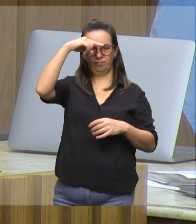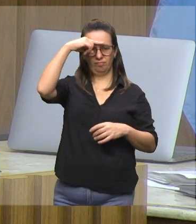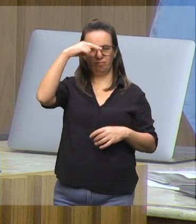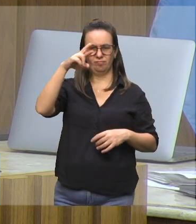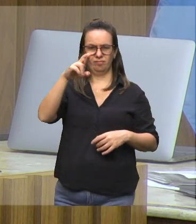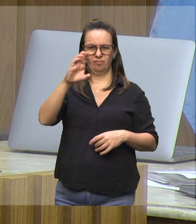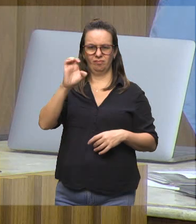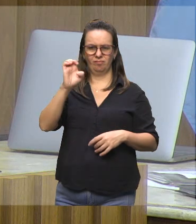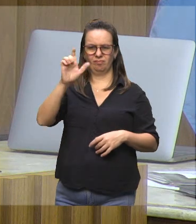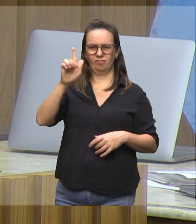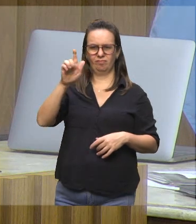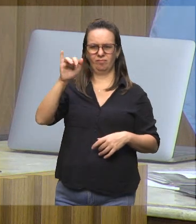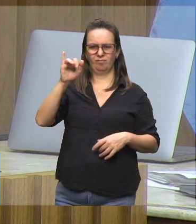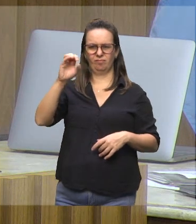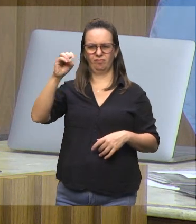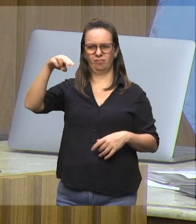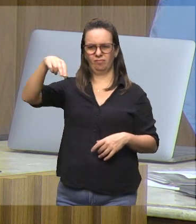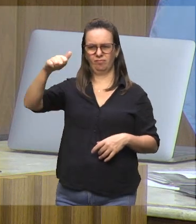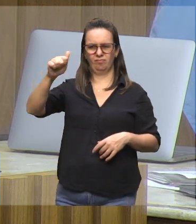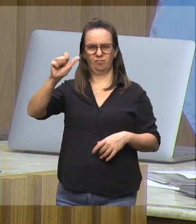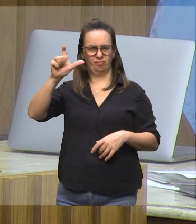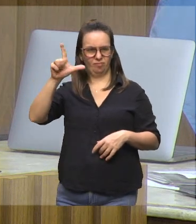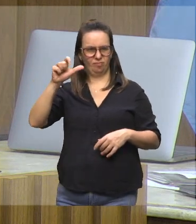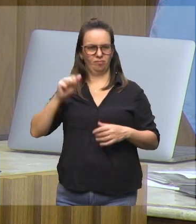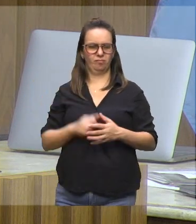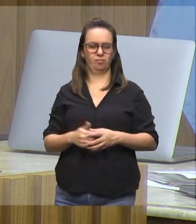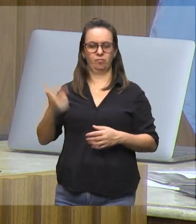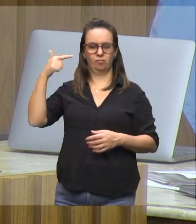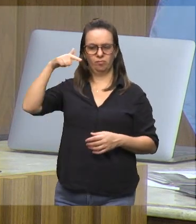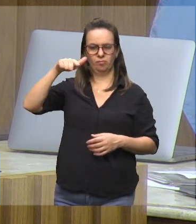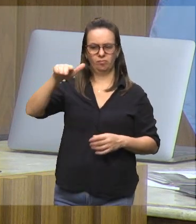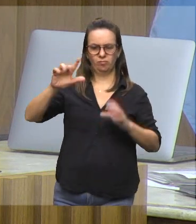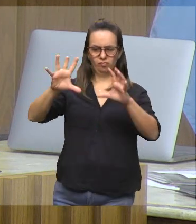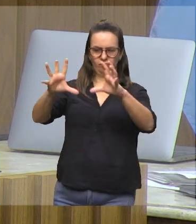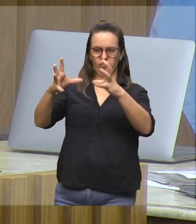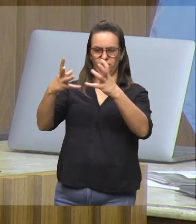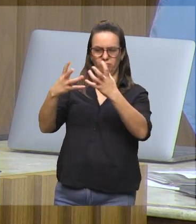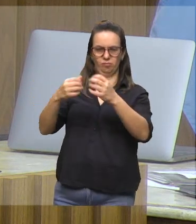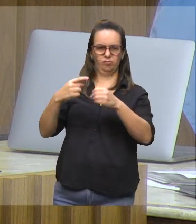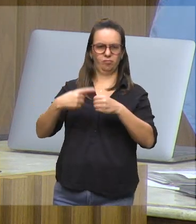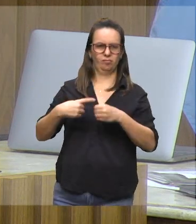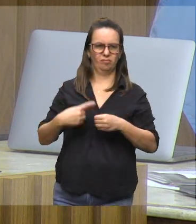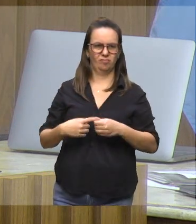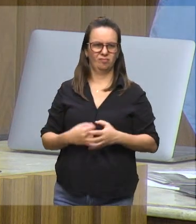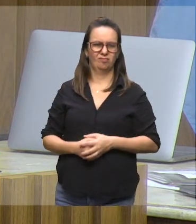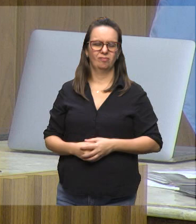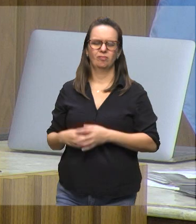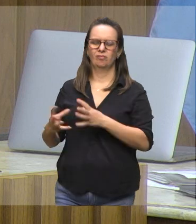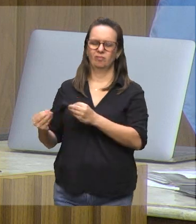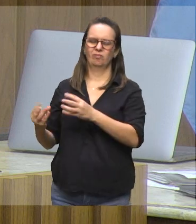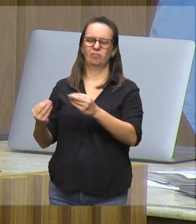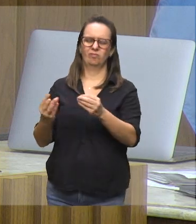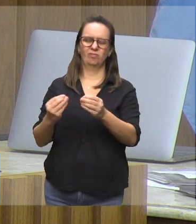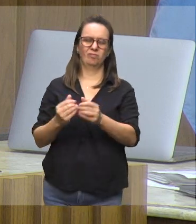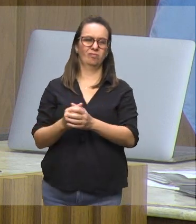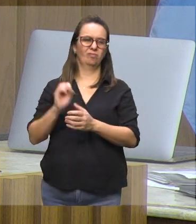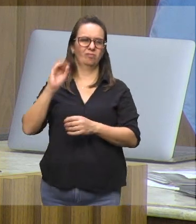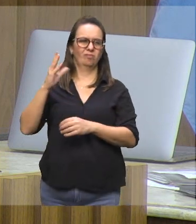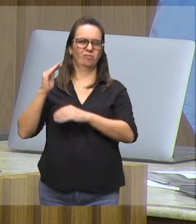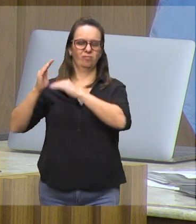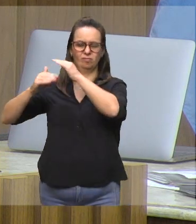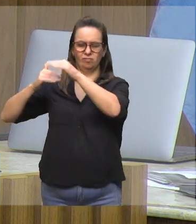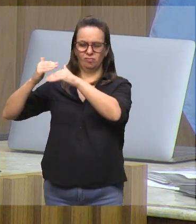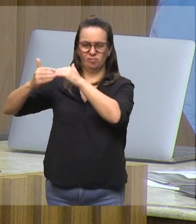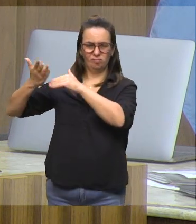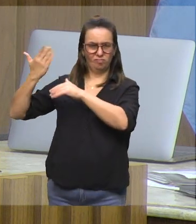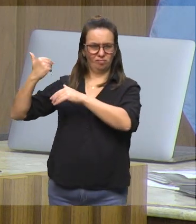nossa comunidade. Muitas coisas precisam ser feitas. Nós sabemos que a situação não é de hoje. Ela já vem vindo de anos até aqui.